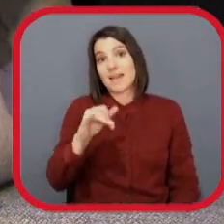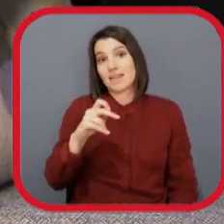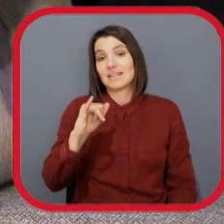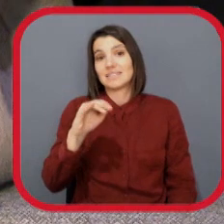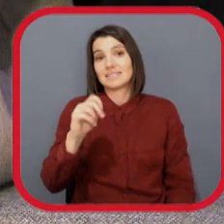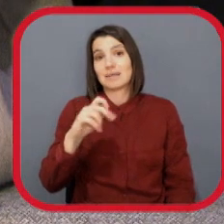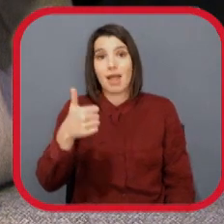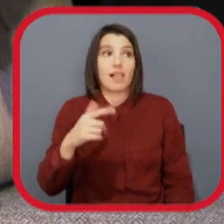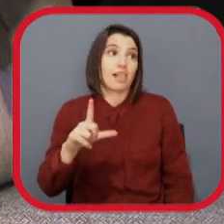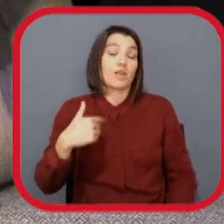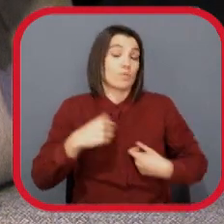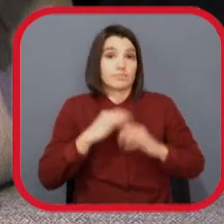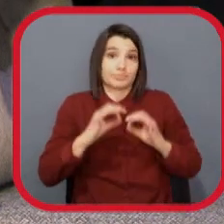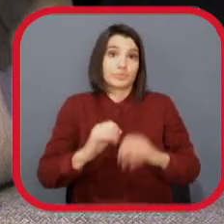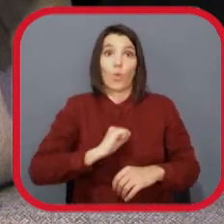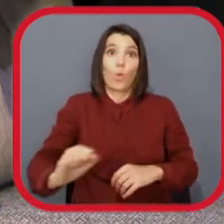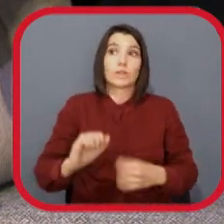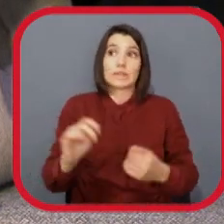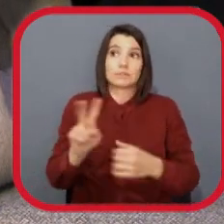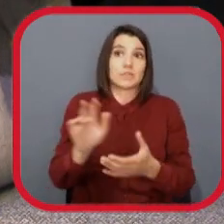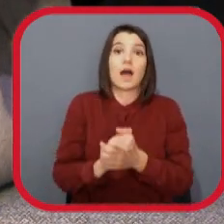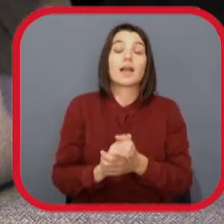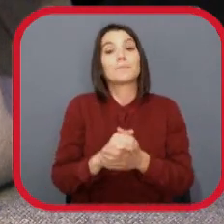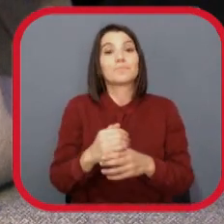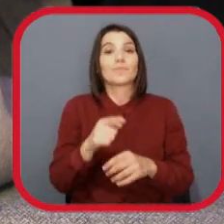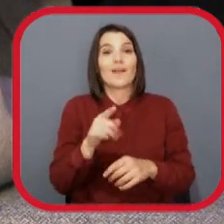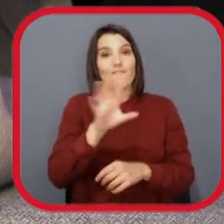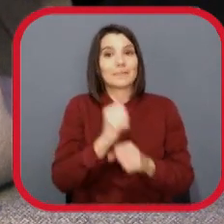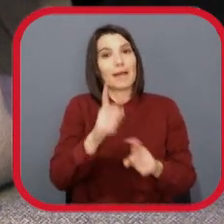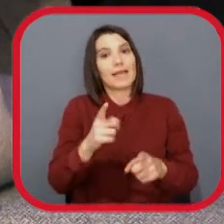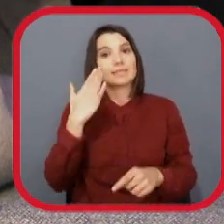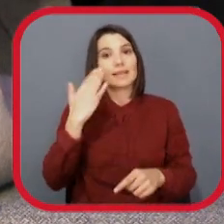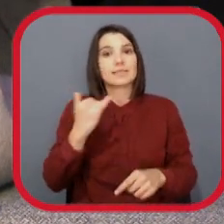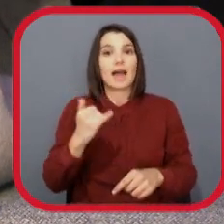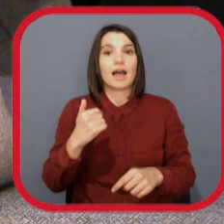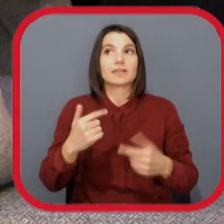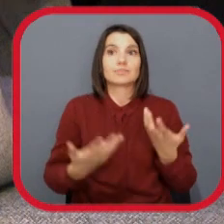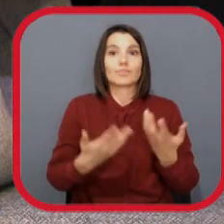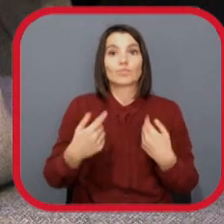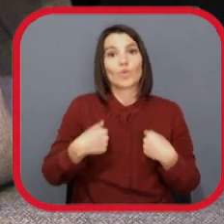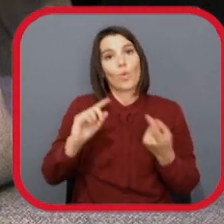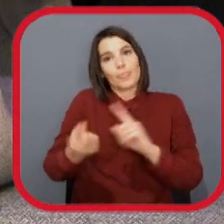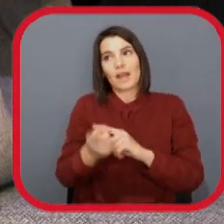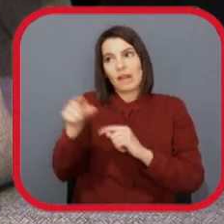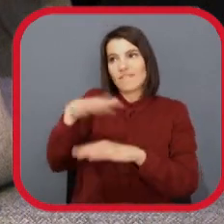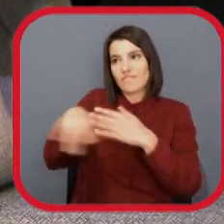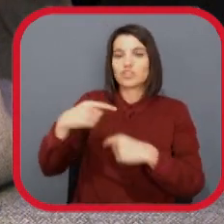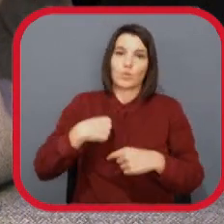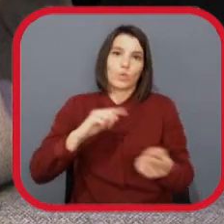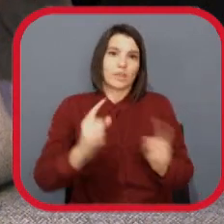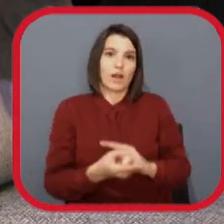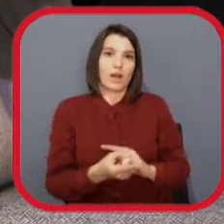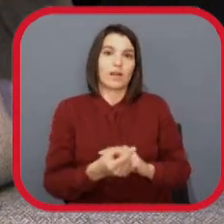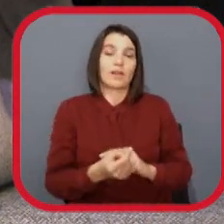porque o meu pai se vai casar com a Maria Isabel, sou completamente contra aquele casamento e nós trabalhámos um bocadinho assim, sempre a